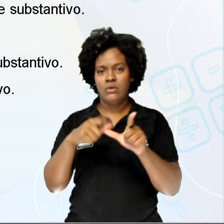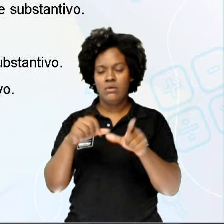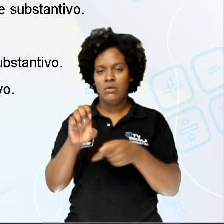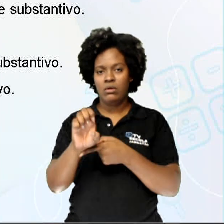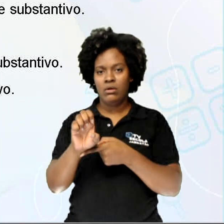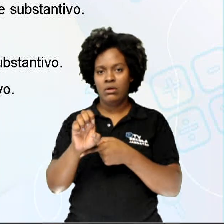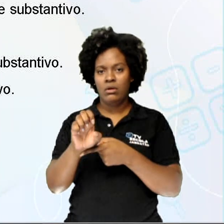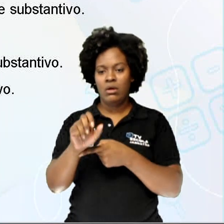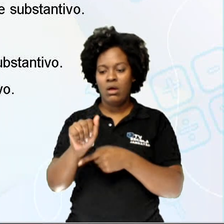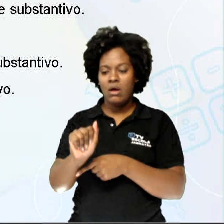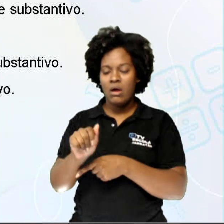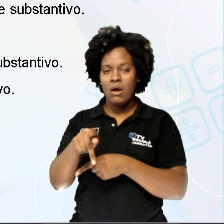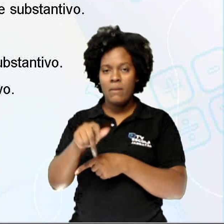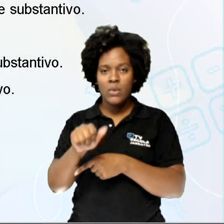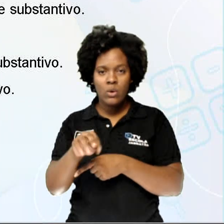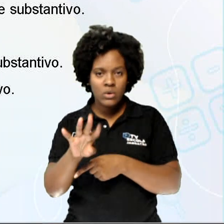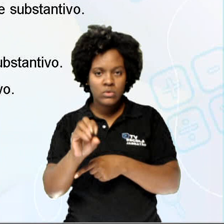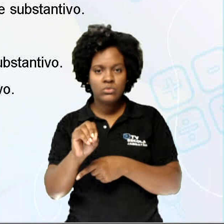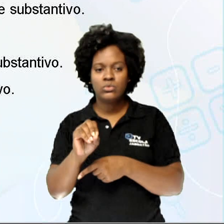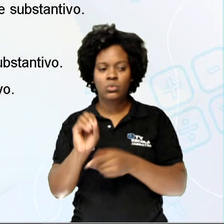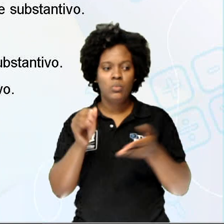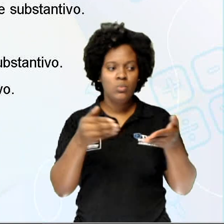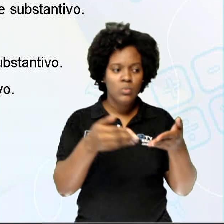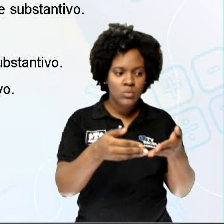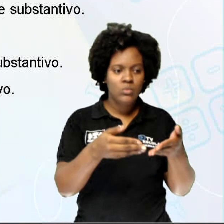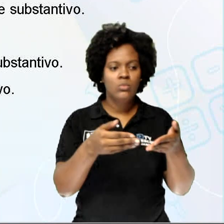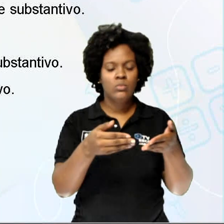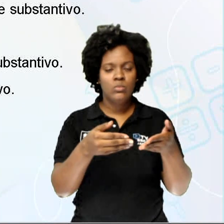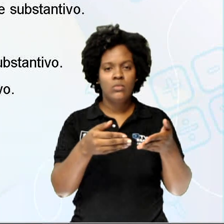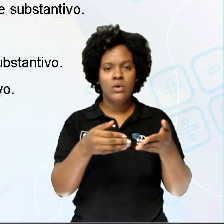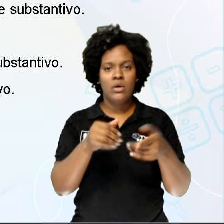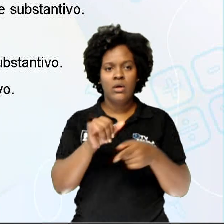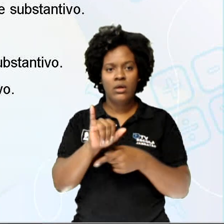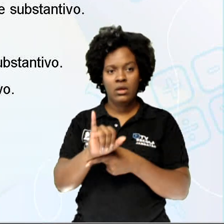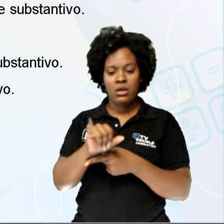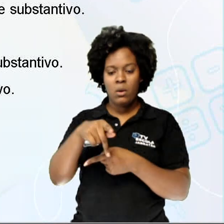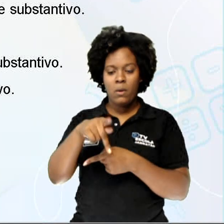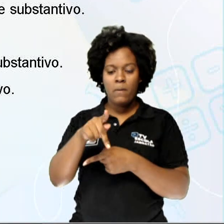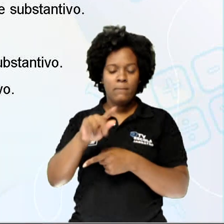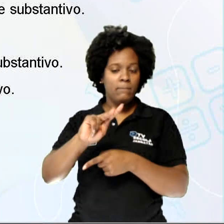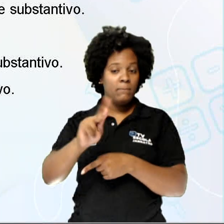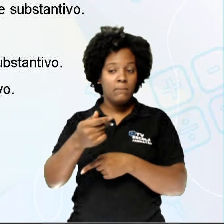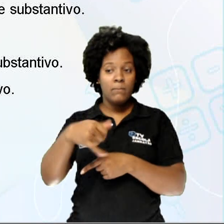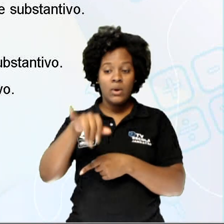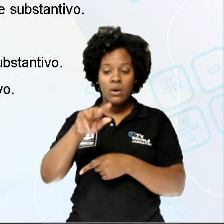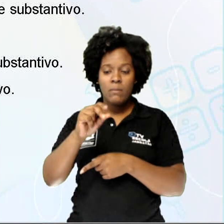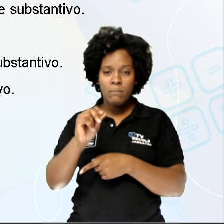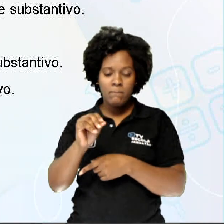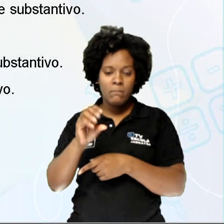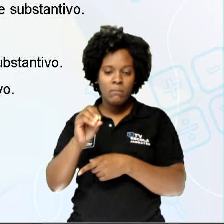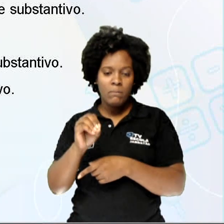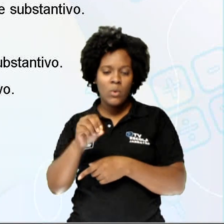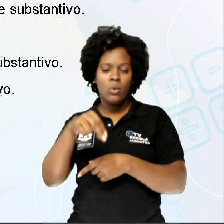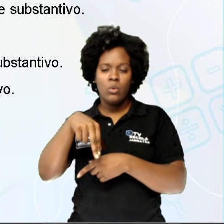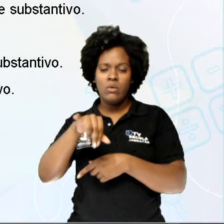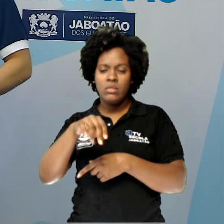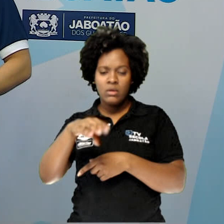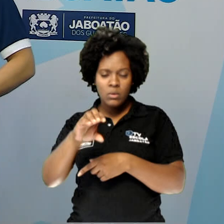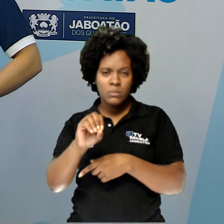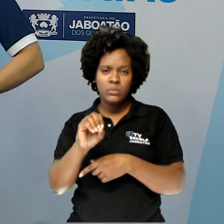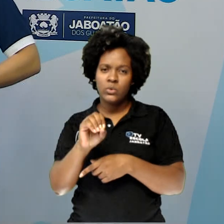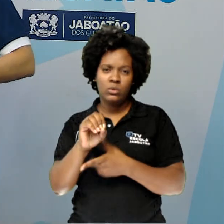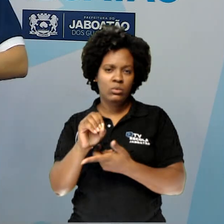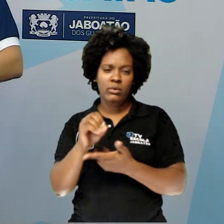aposto especificativo, uma vez que são hipônimos desse substantivo. Essa relação de hipônimos e hiperônimos,